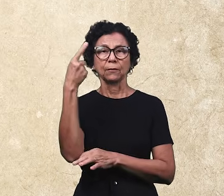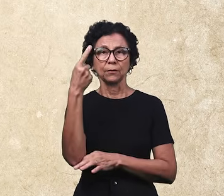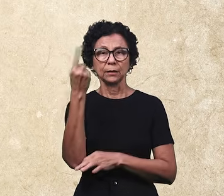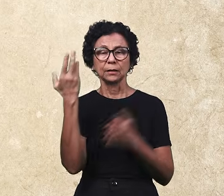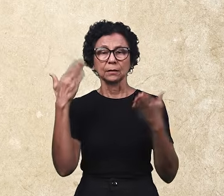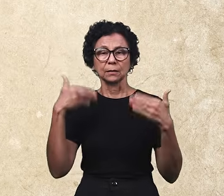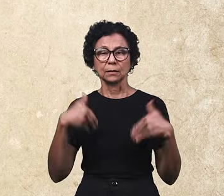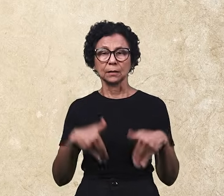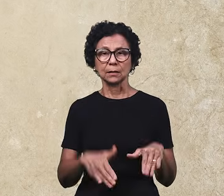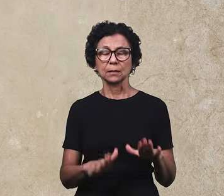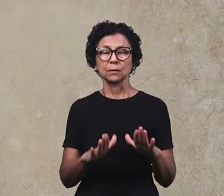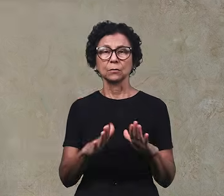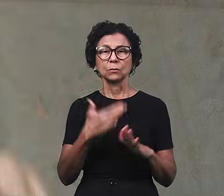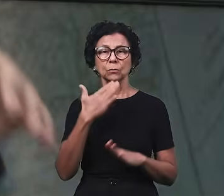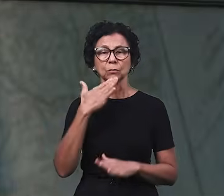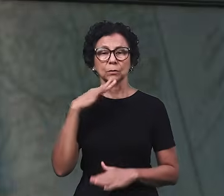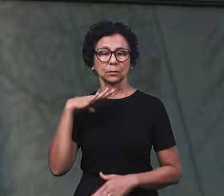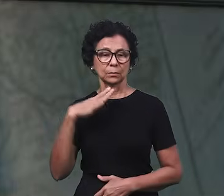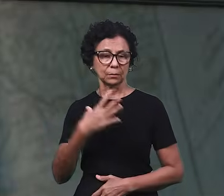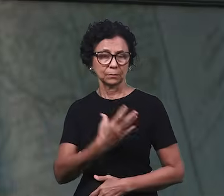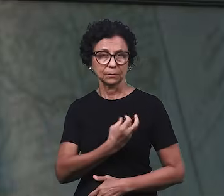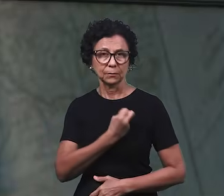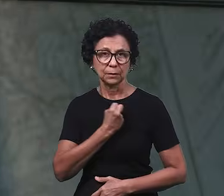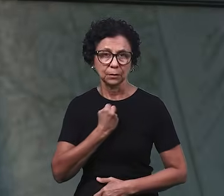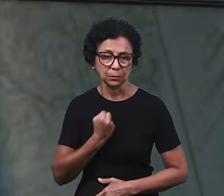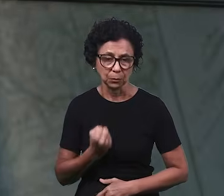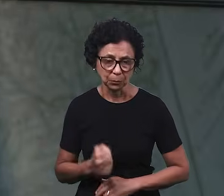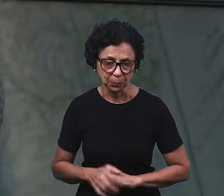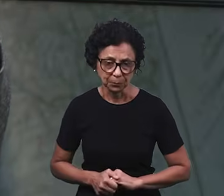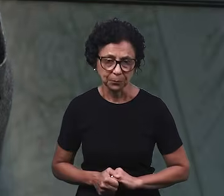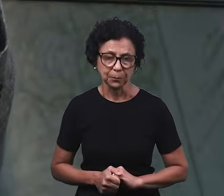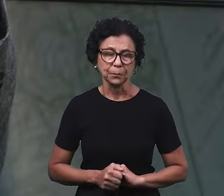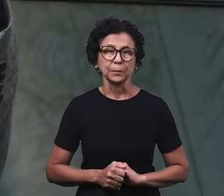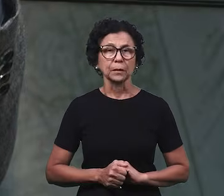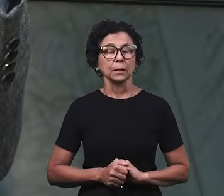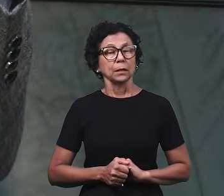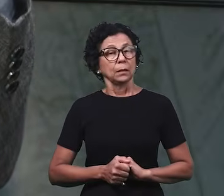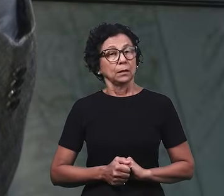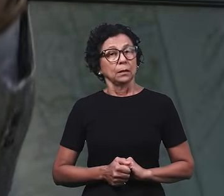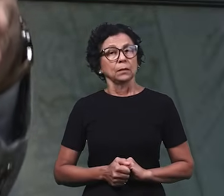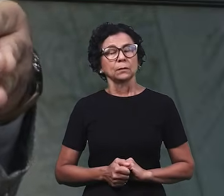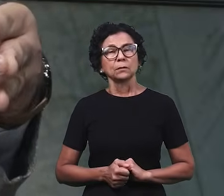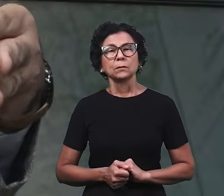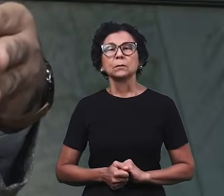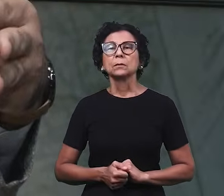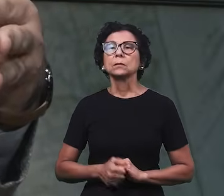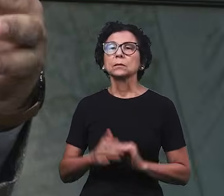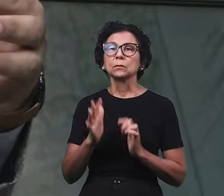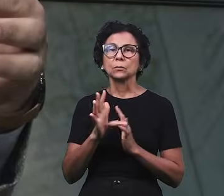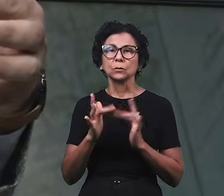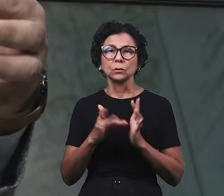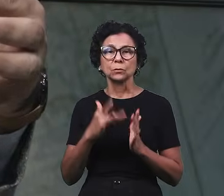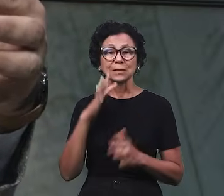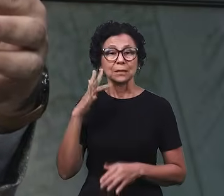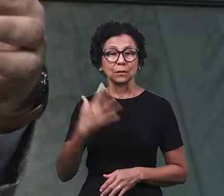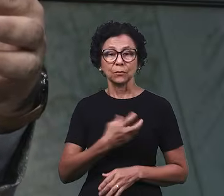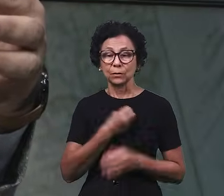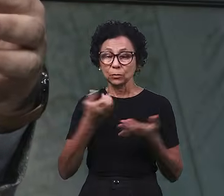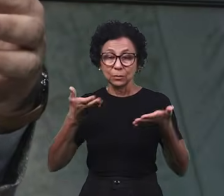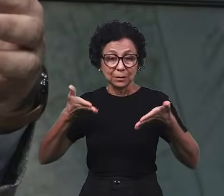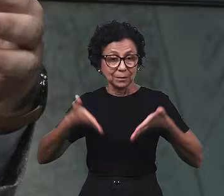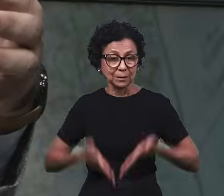Cristo. Ou seja, nós temos agora a operação do Salvador que estava nascendo